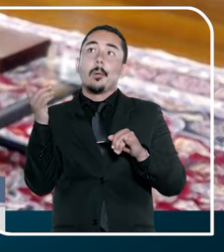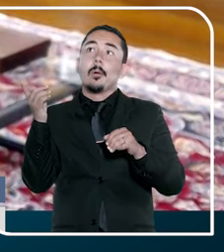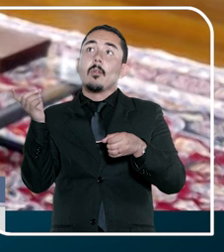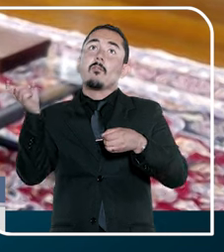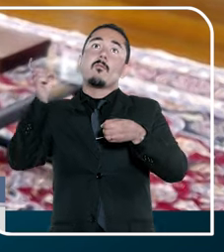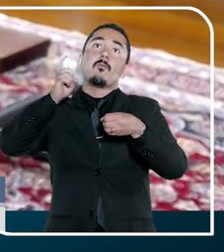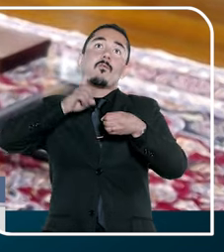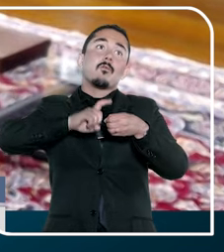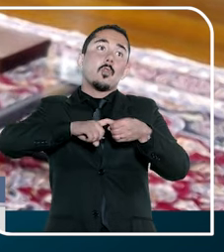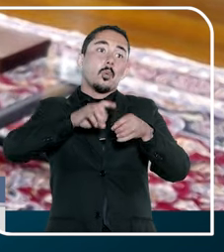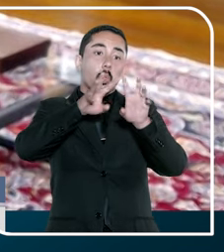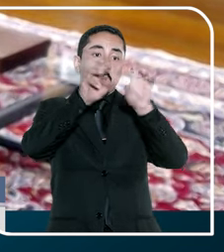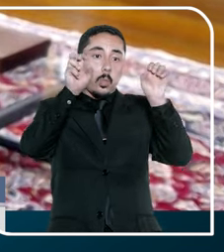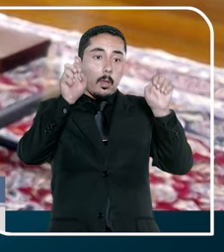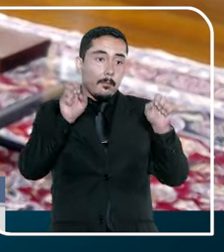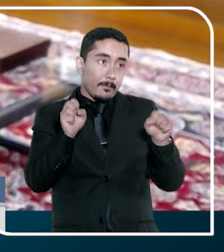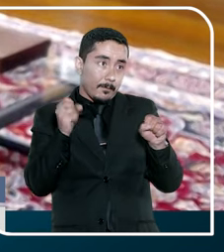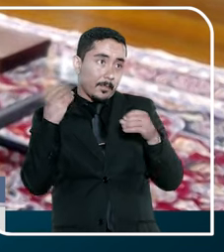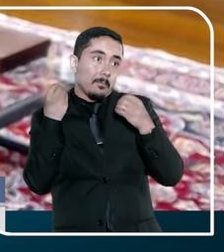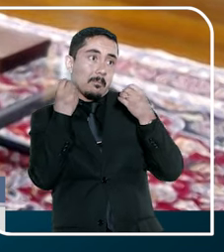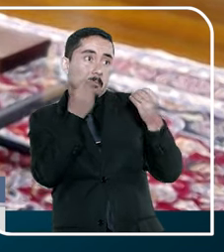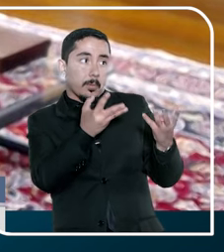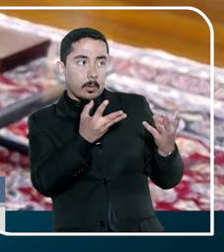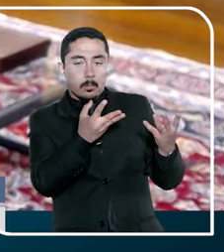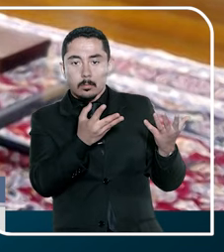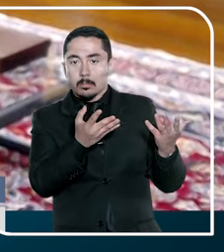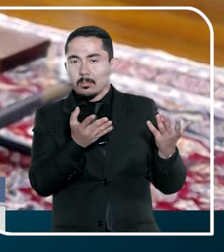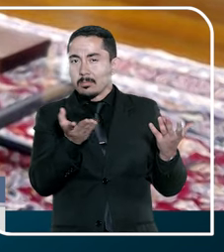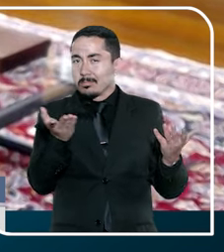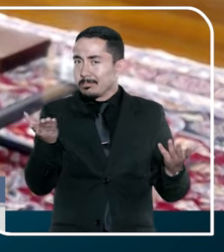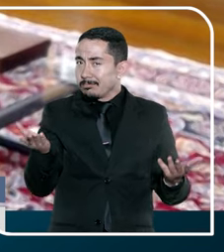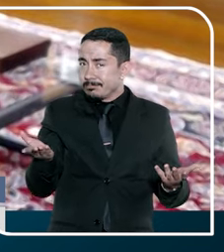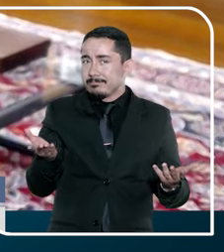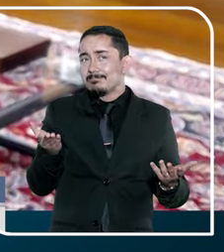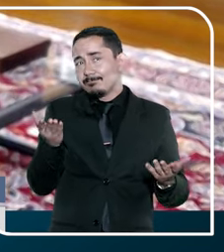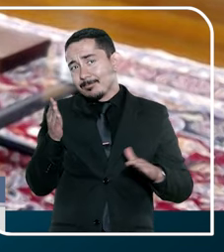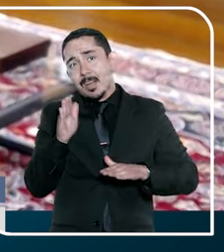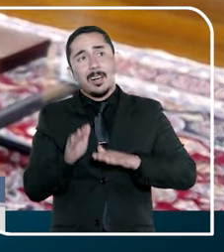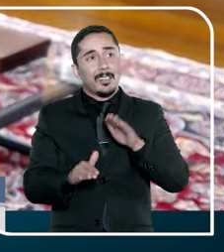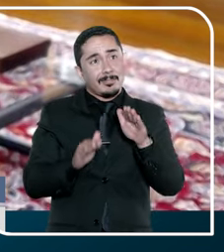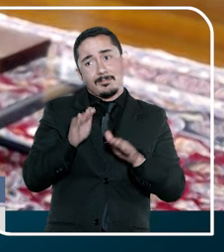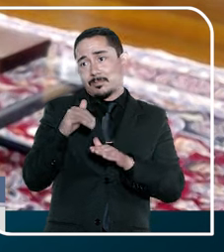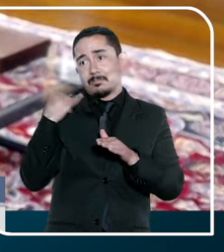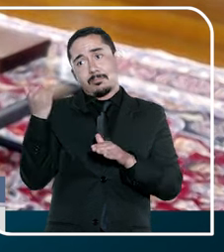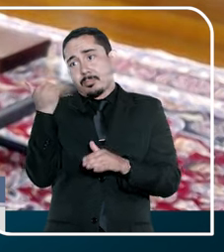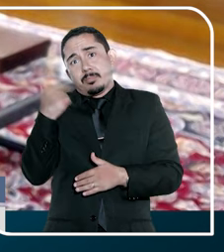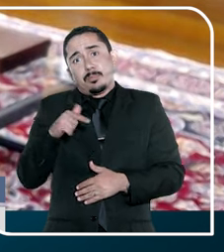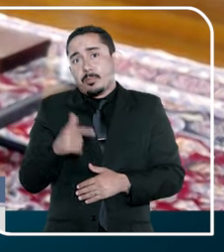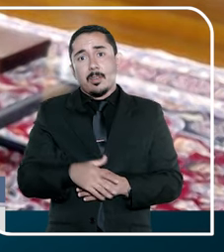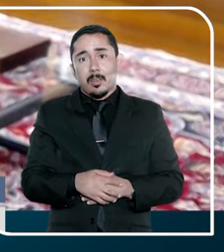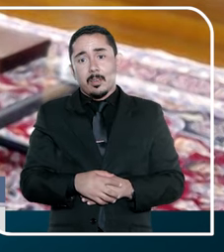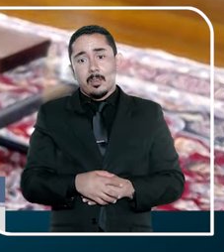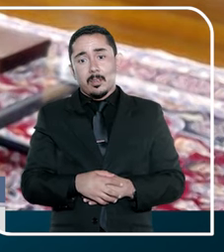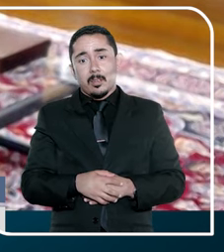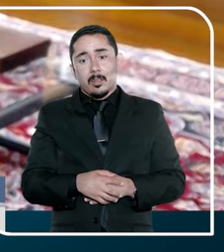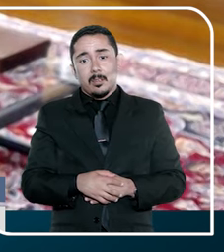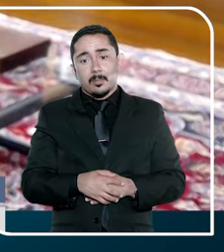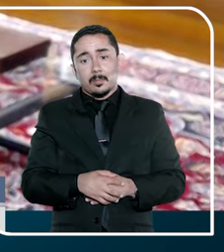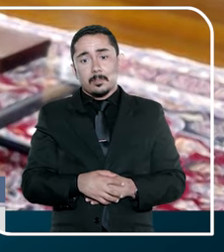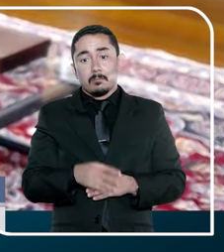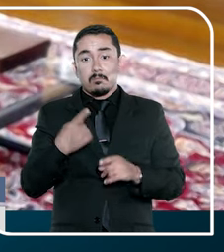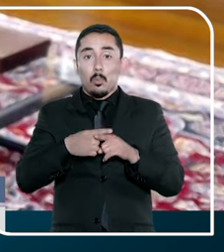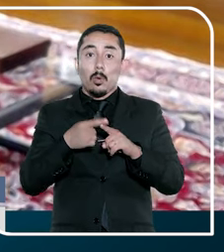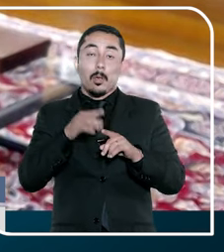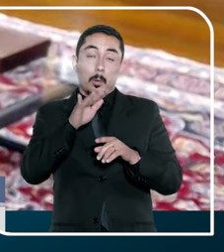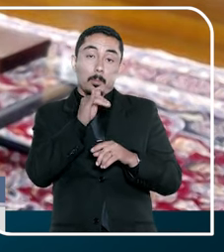se isso fosse algo de muito relevo normalmente não é por eh em quase todos os casos pelo